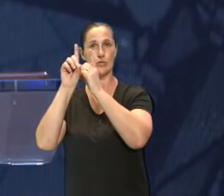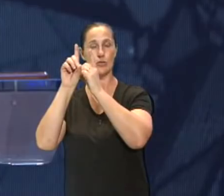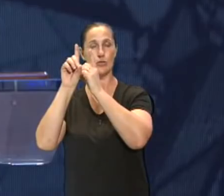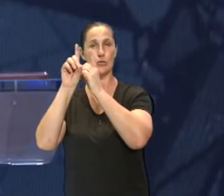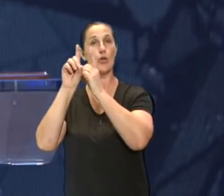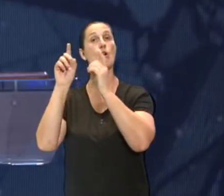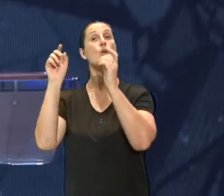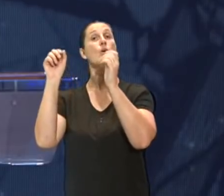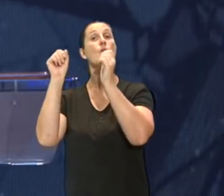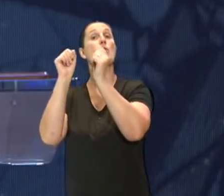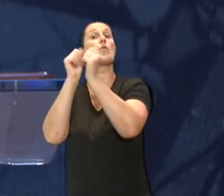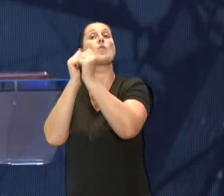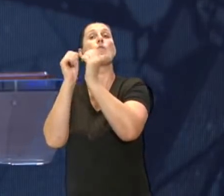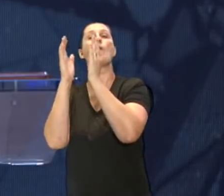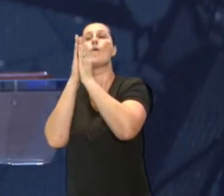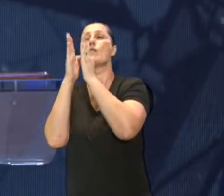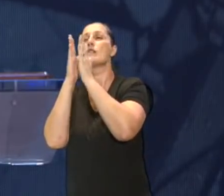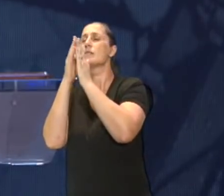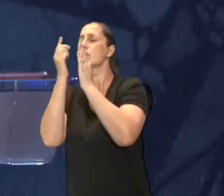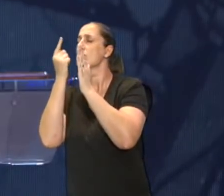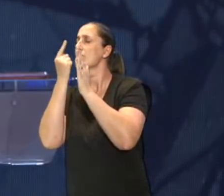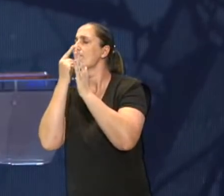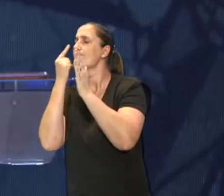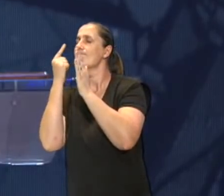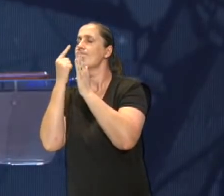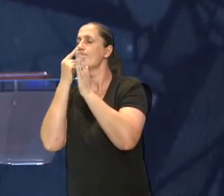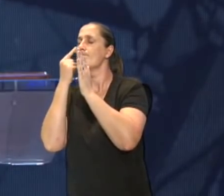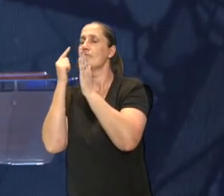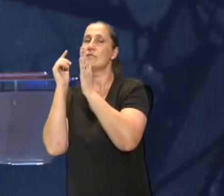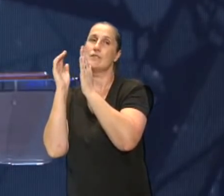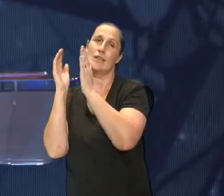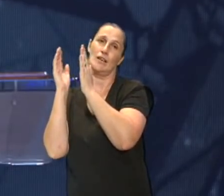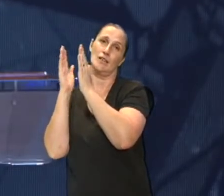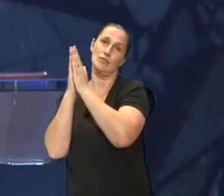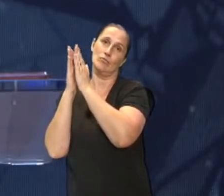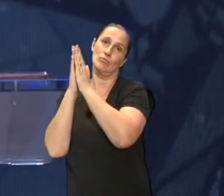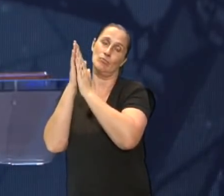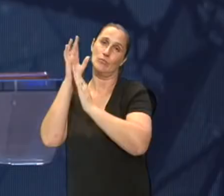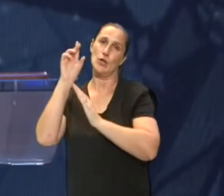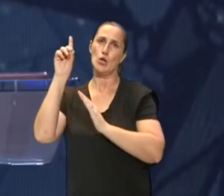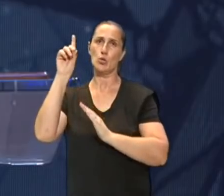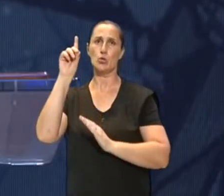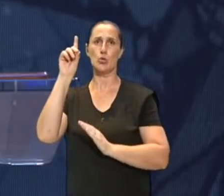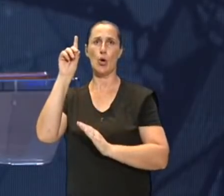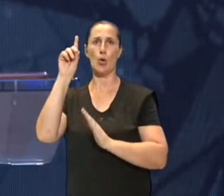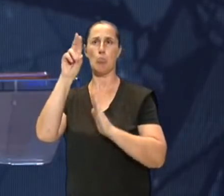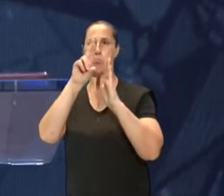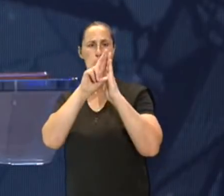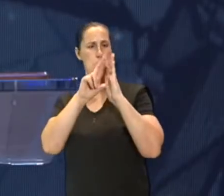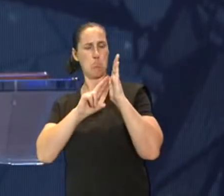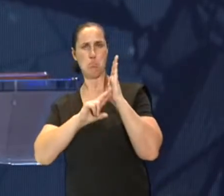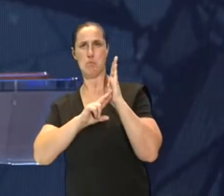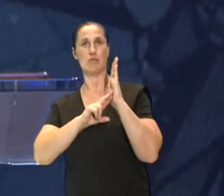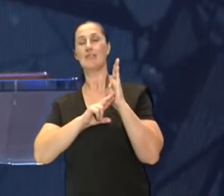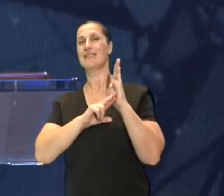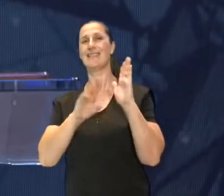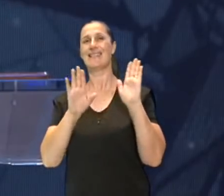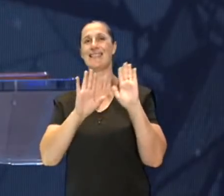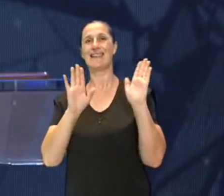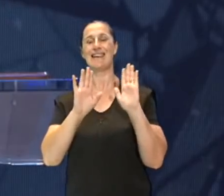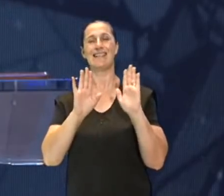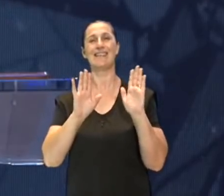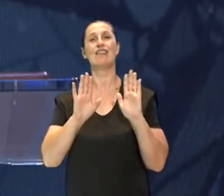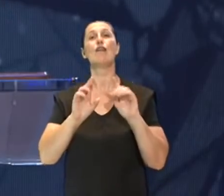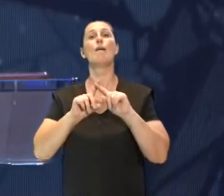um encontro na intimidade, mas não apenas como um rito religioso, mas como uma